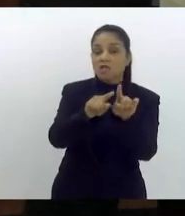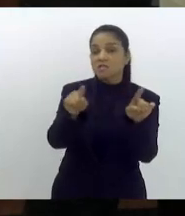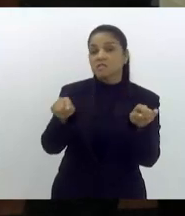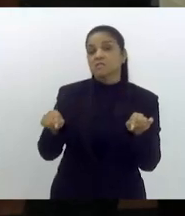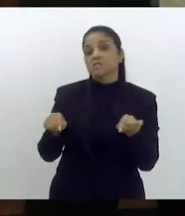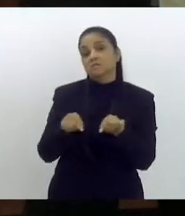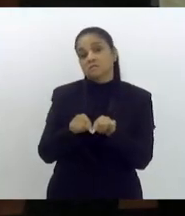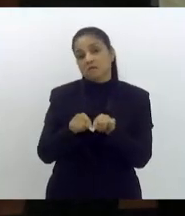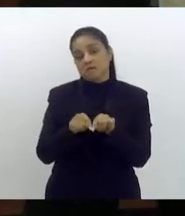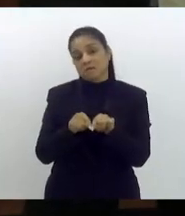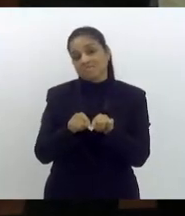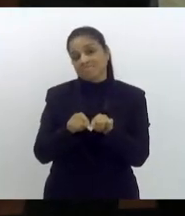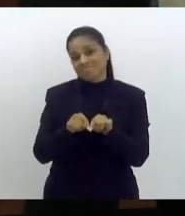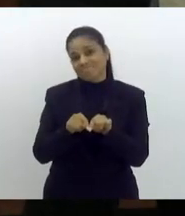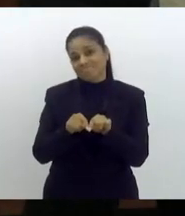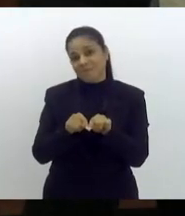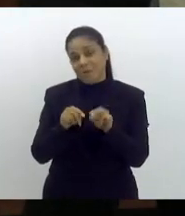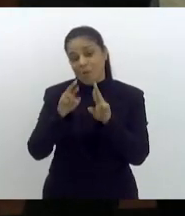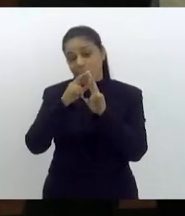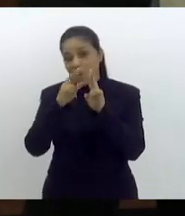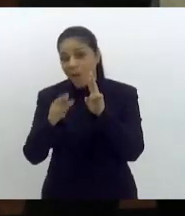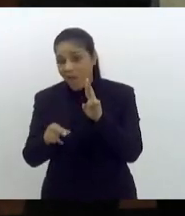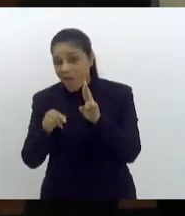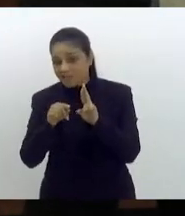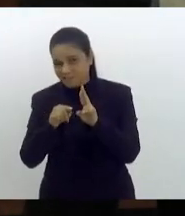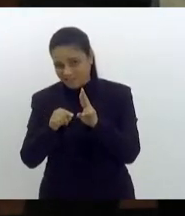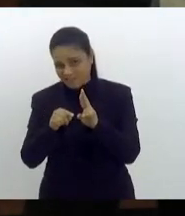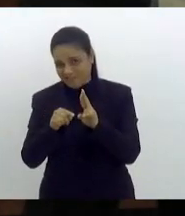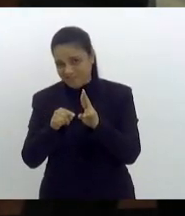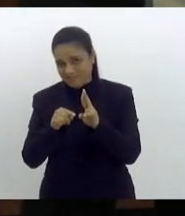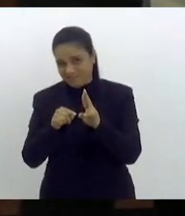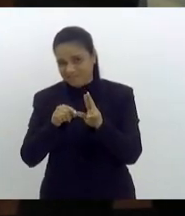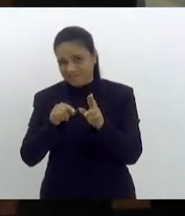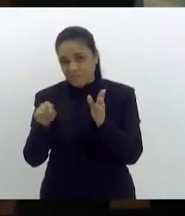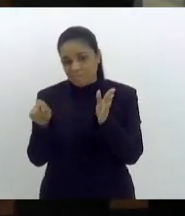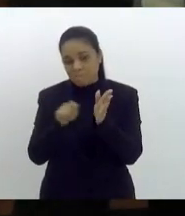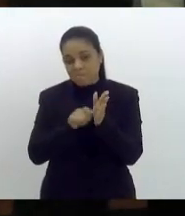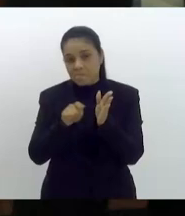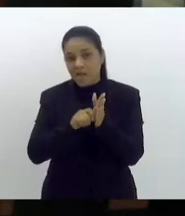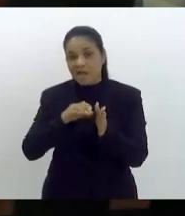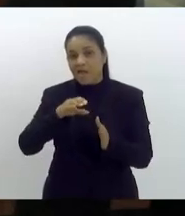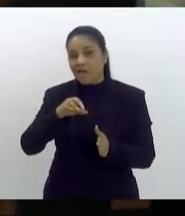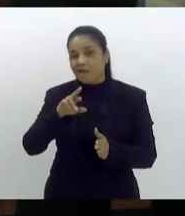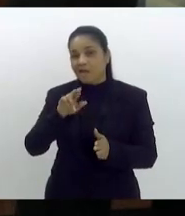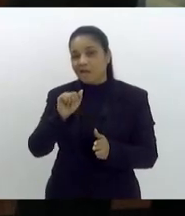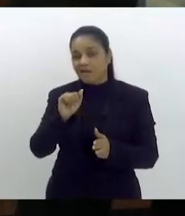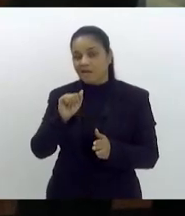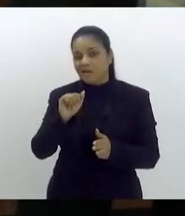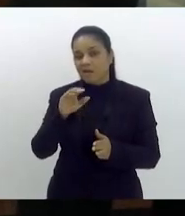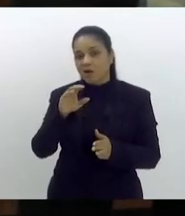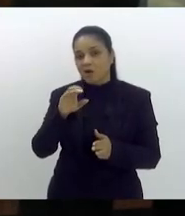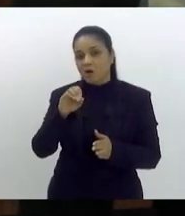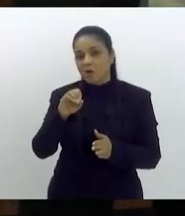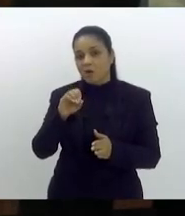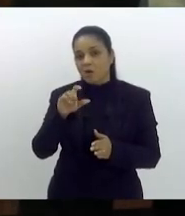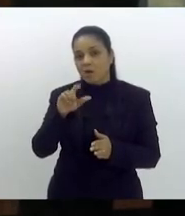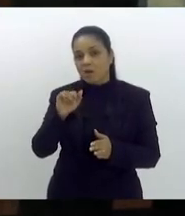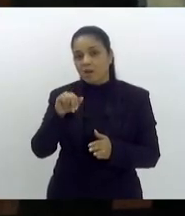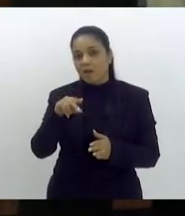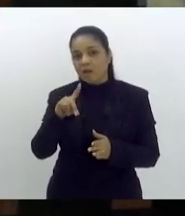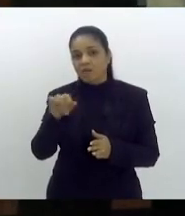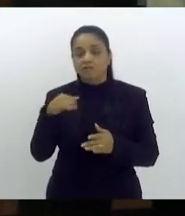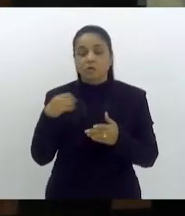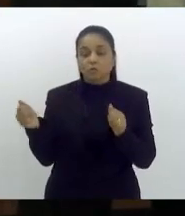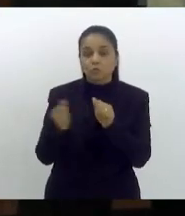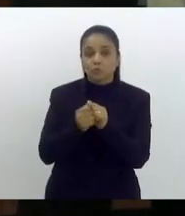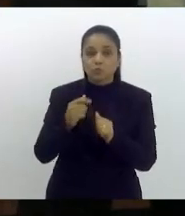pode transformar a UERJ numa Cracolândia eu tive lá com o deputado Alan Lopes Faz 15 dias e